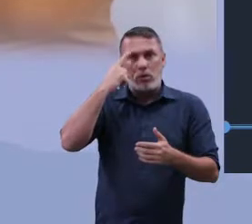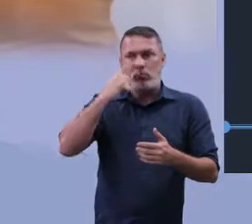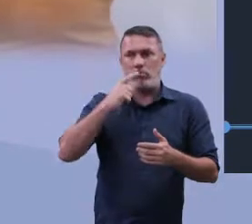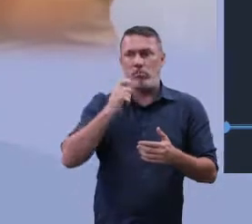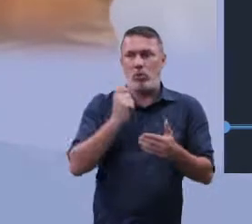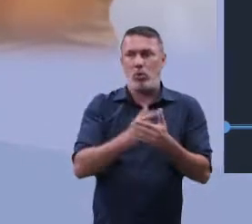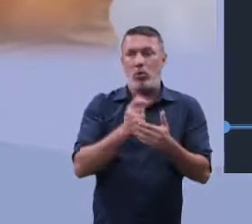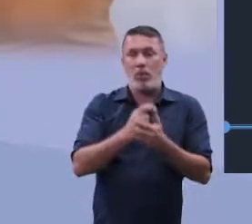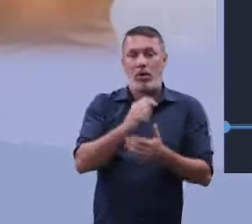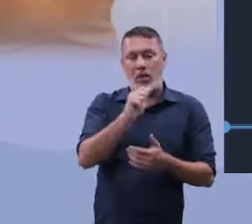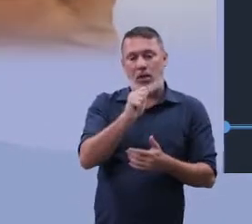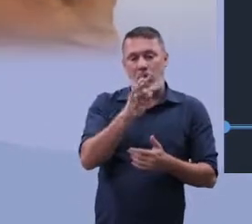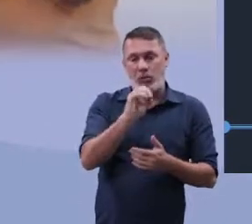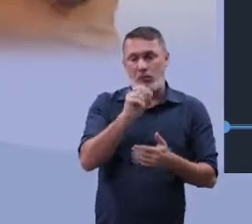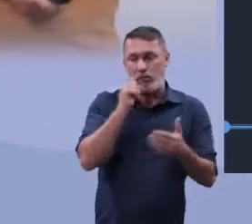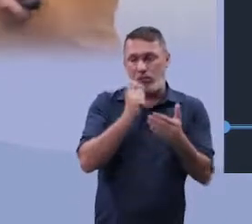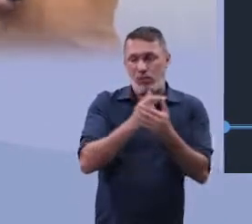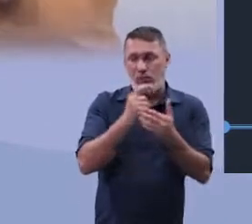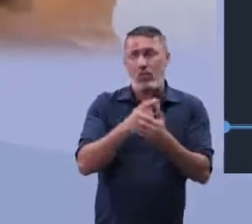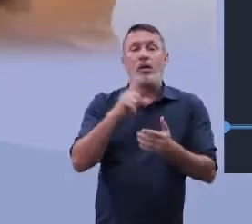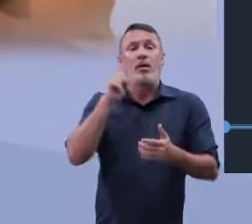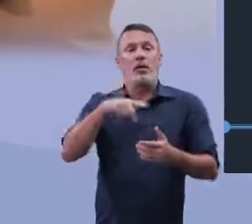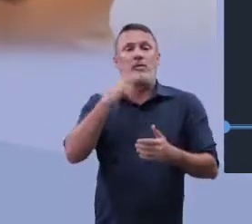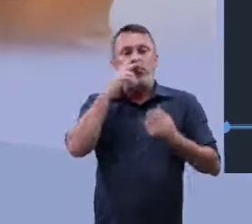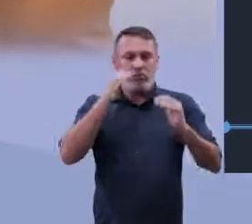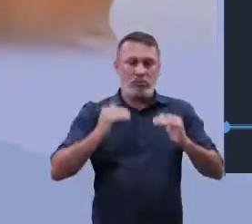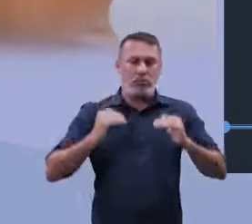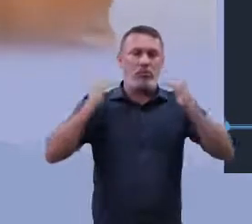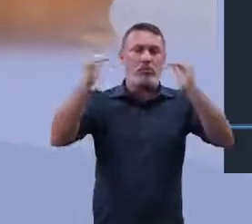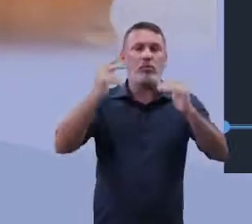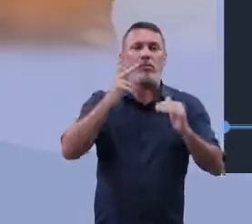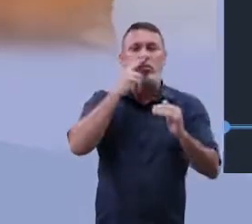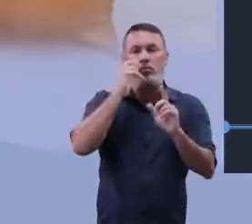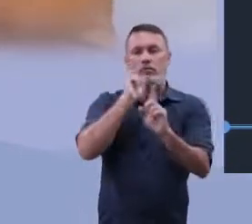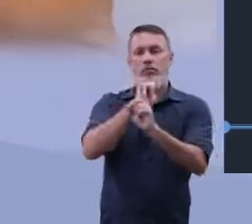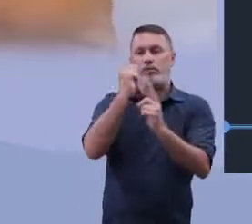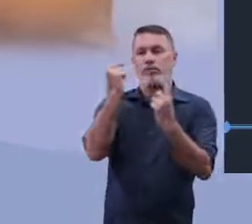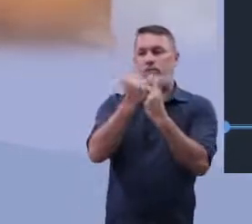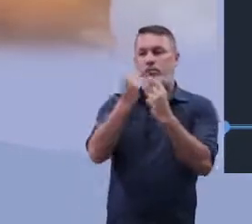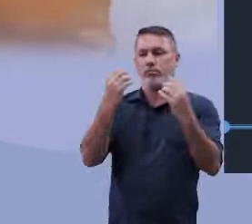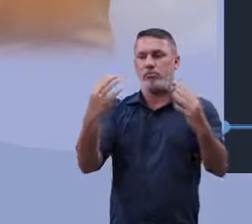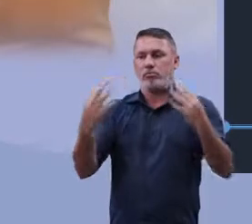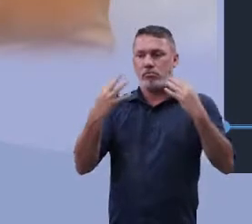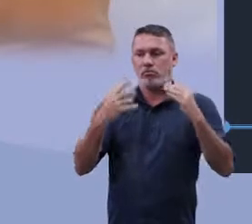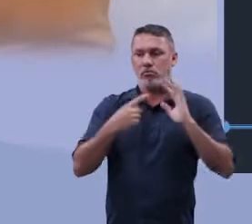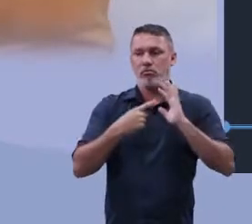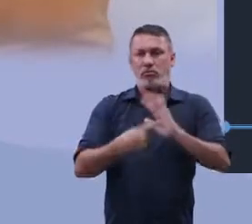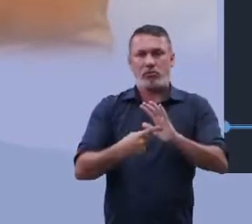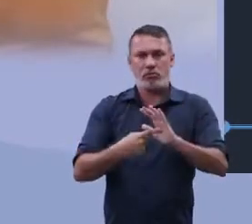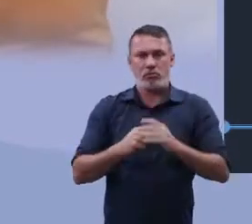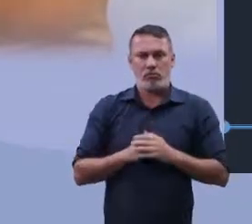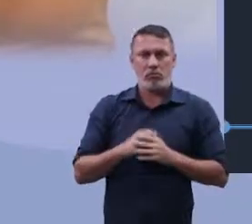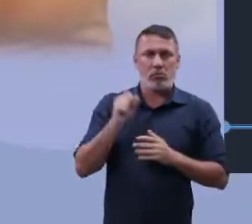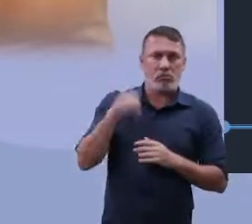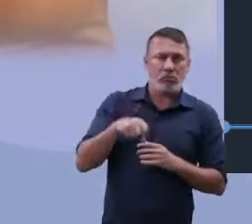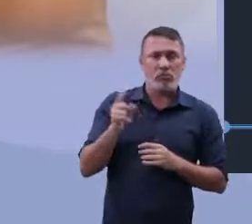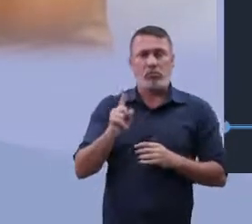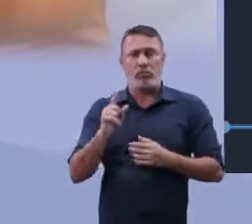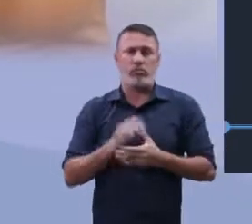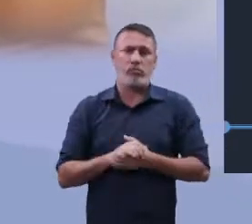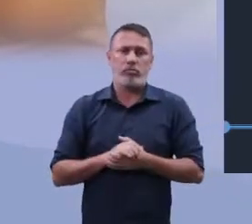Olha a pergunta. O ato de consumir nos faz superiores nos leva a uma posição social de destaque? Sim ou